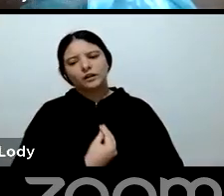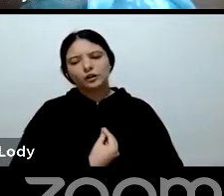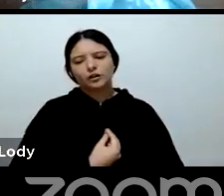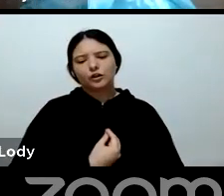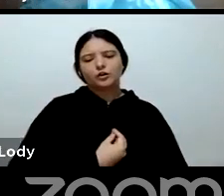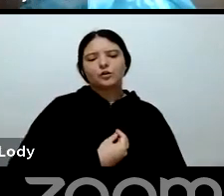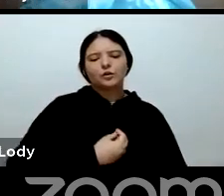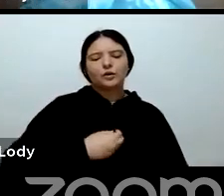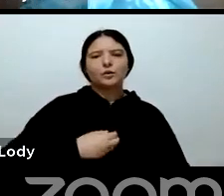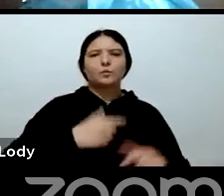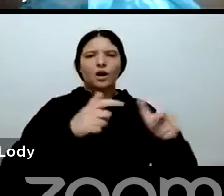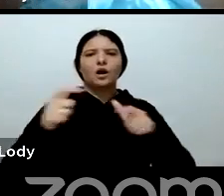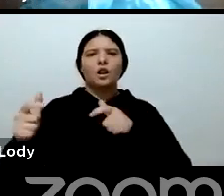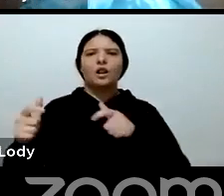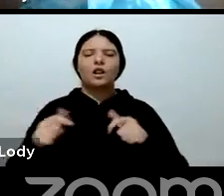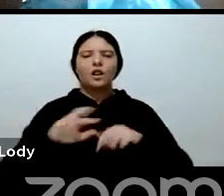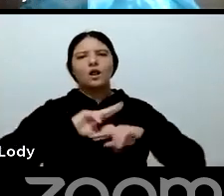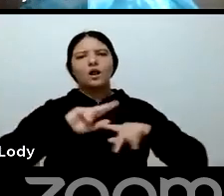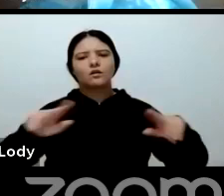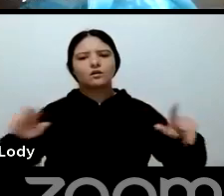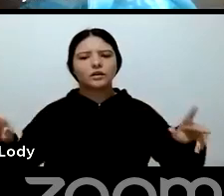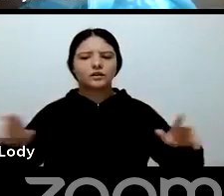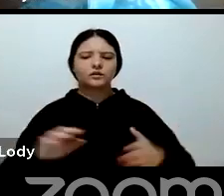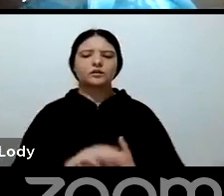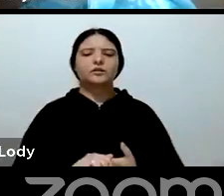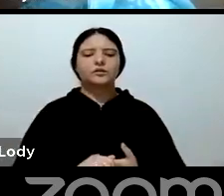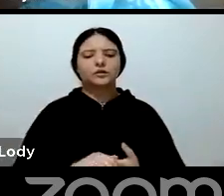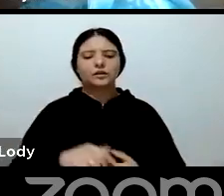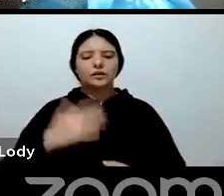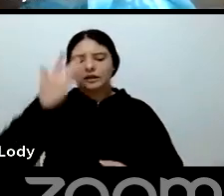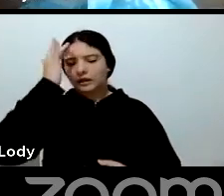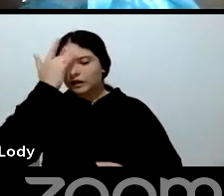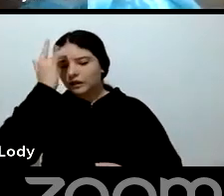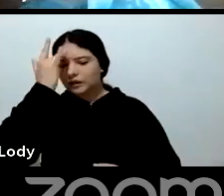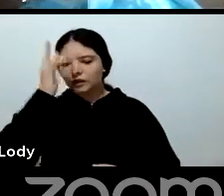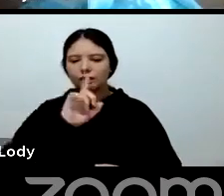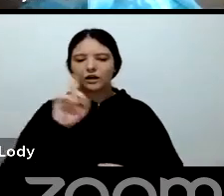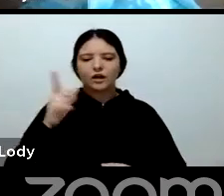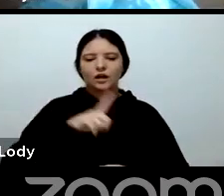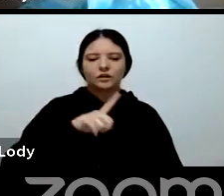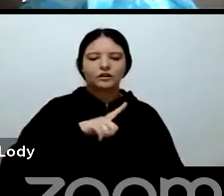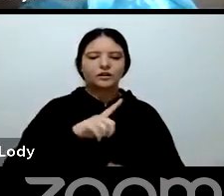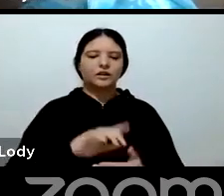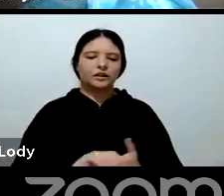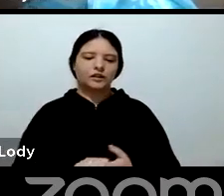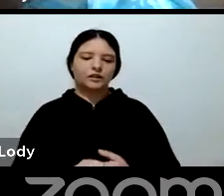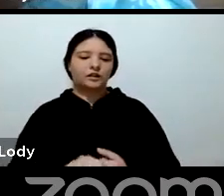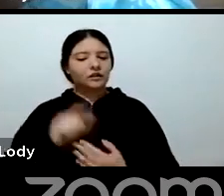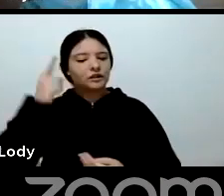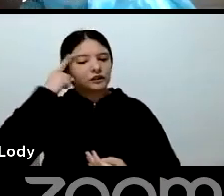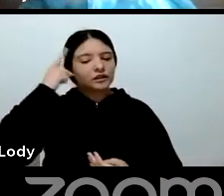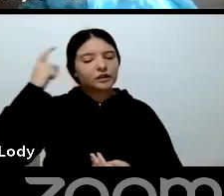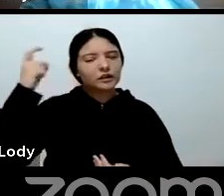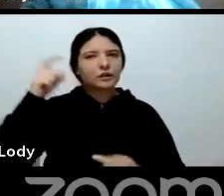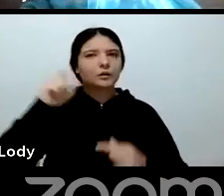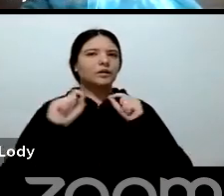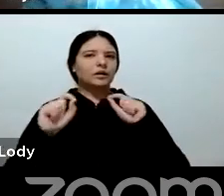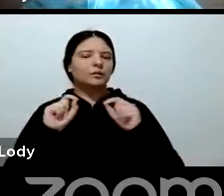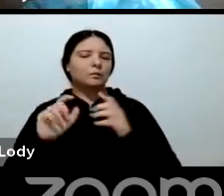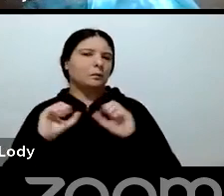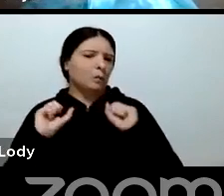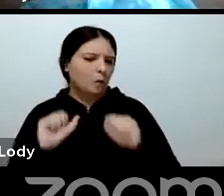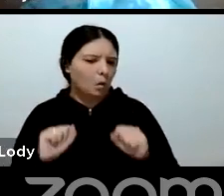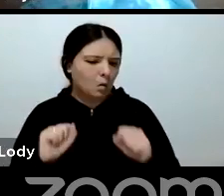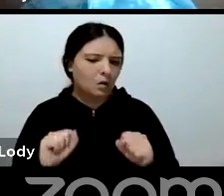né? Então, nas filosofias tradicionais indianas, você tem, né, a ideia de que, assim, você pode,